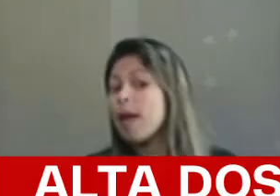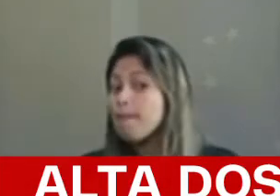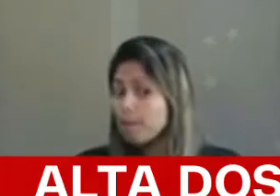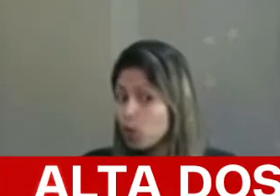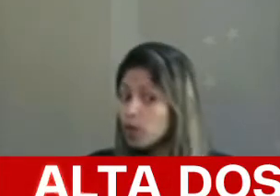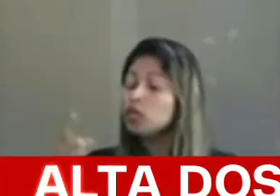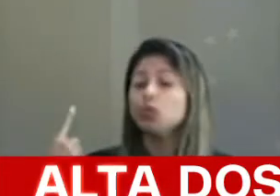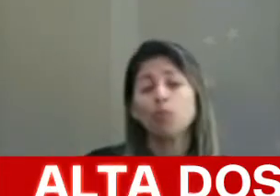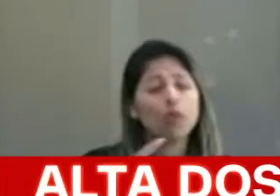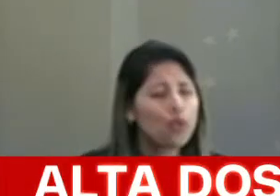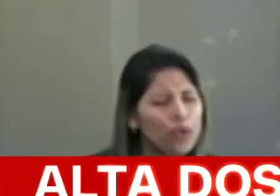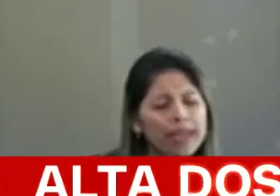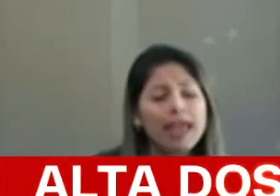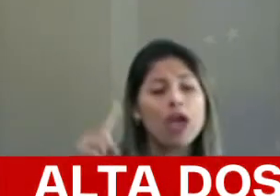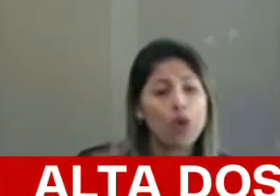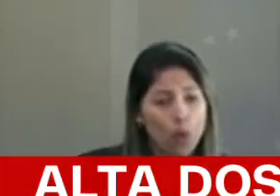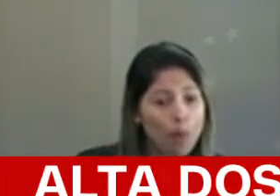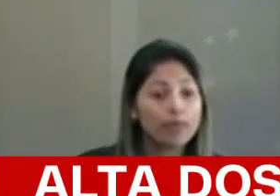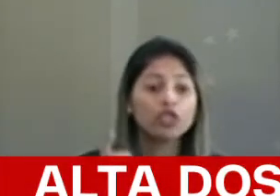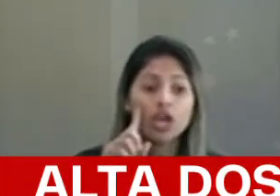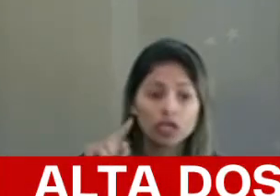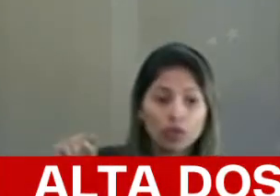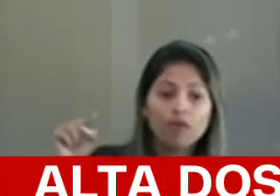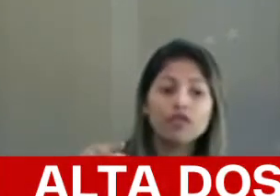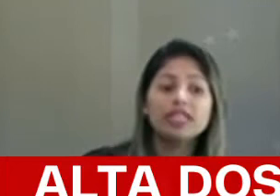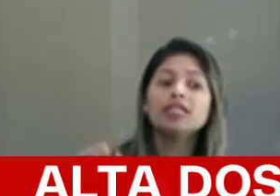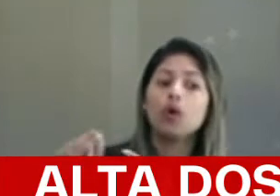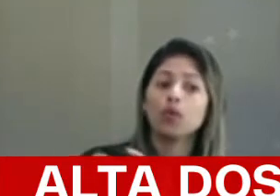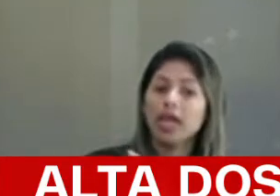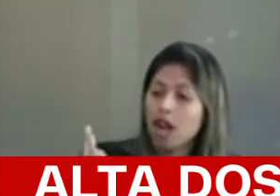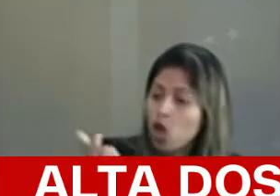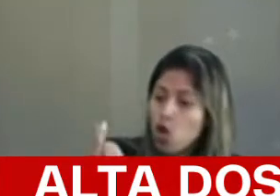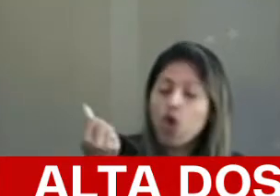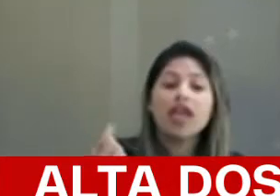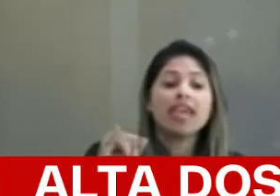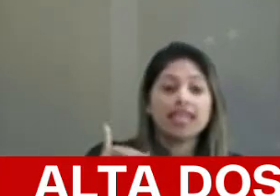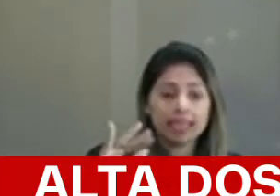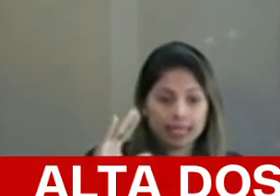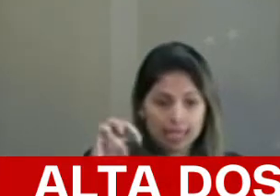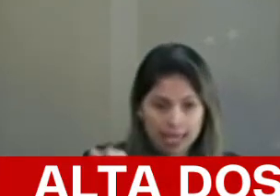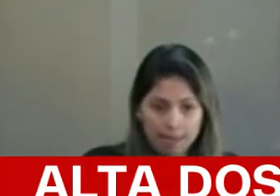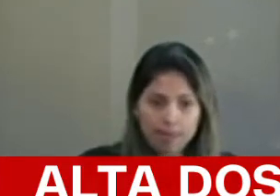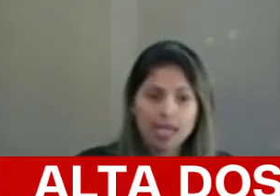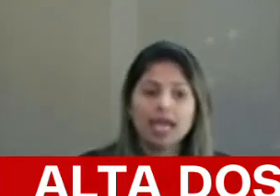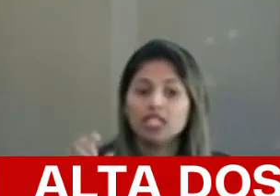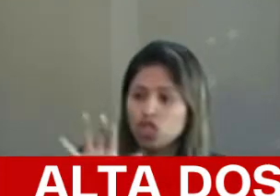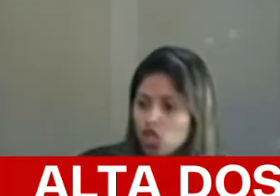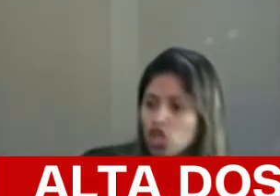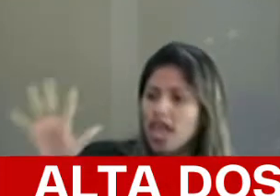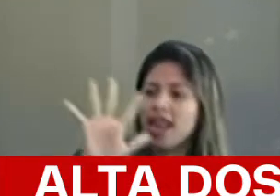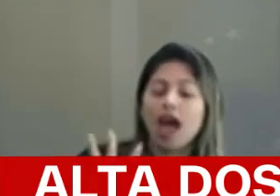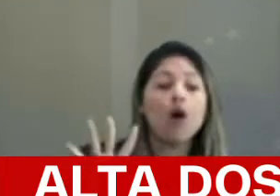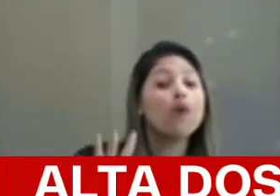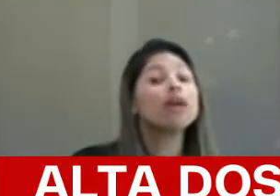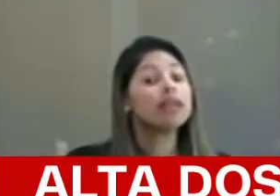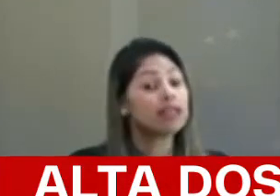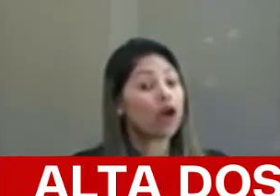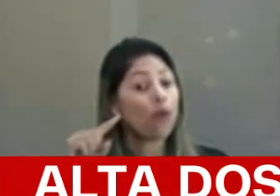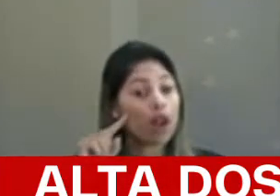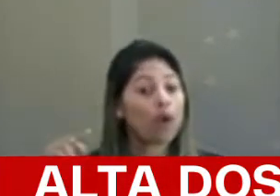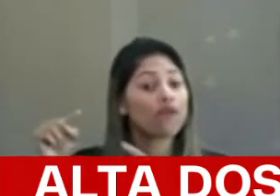porque, materialmente, ele visa a regulamentar o ICMS de forma geral e, de forma